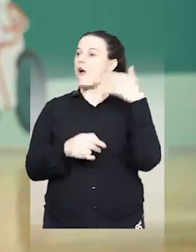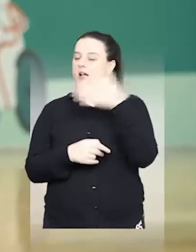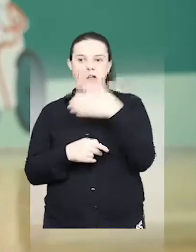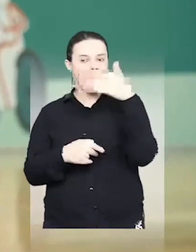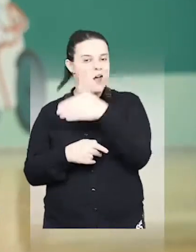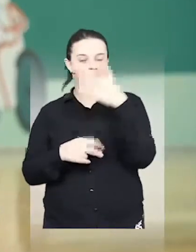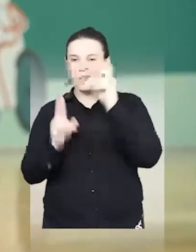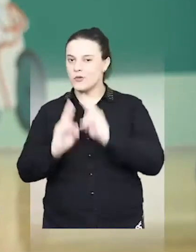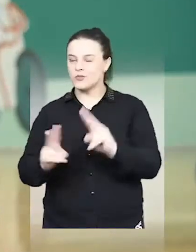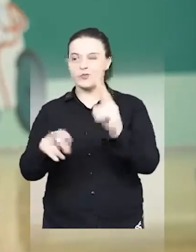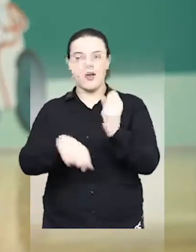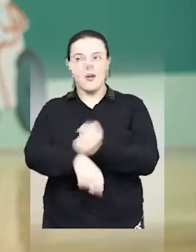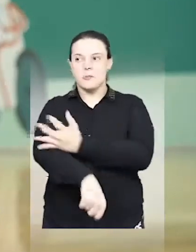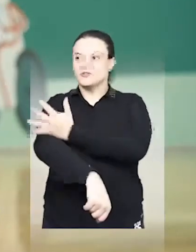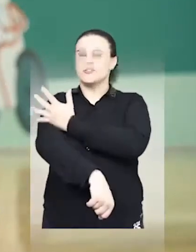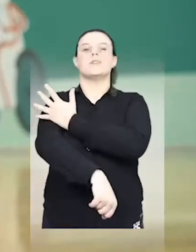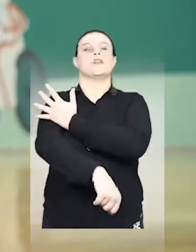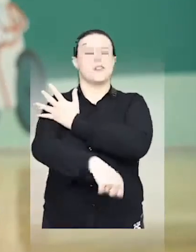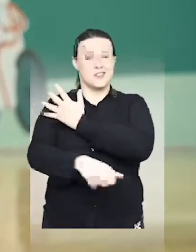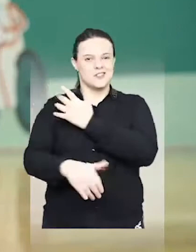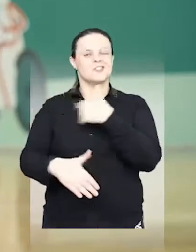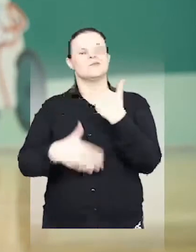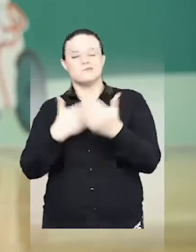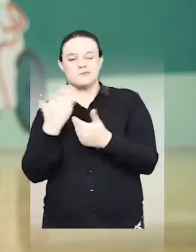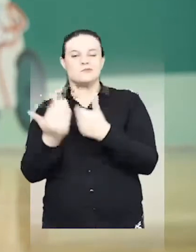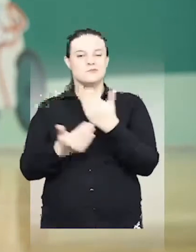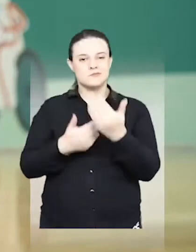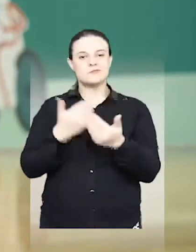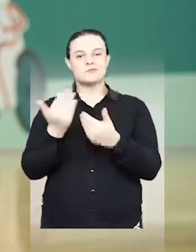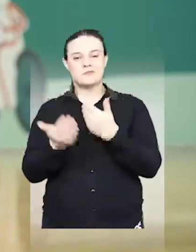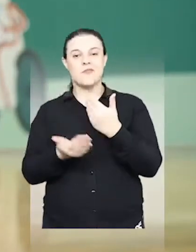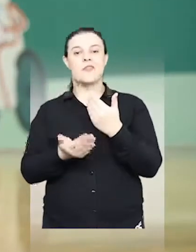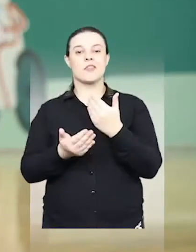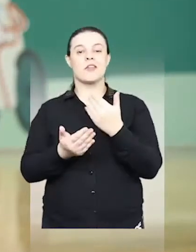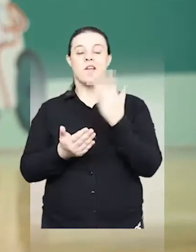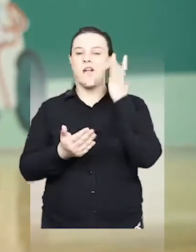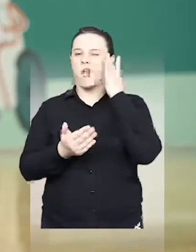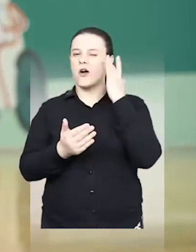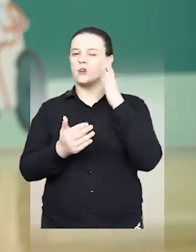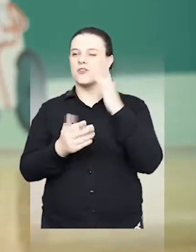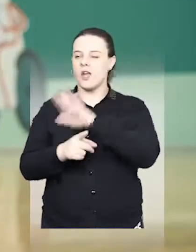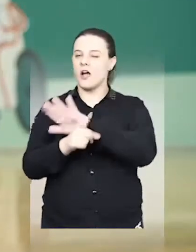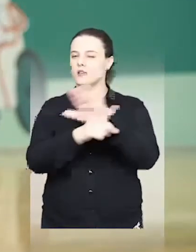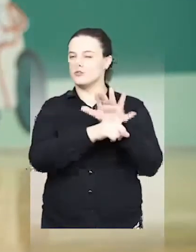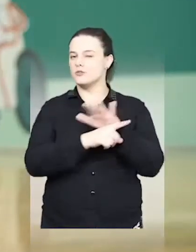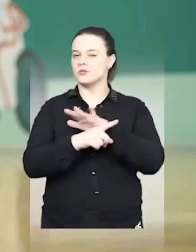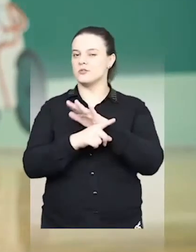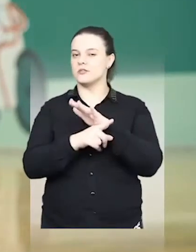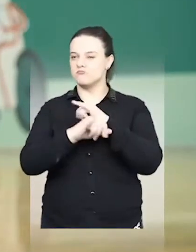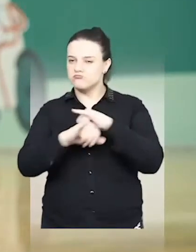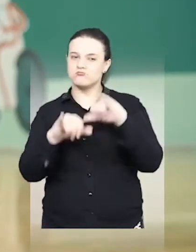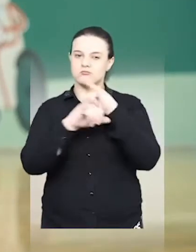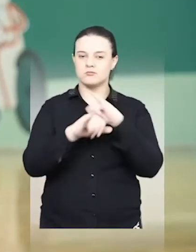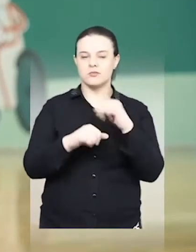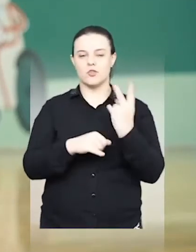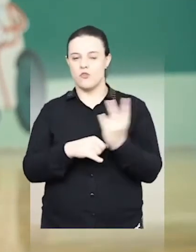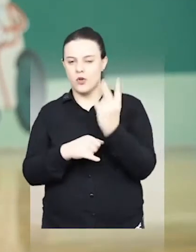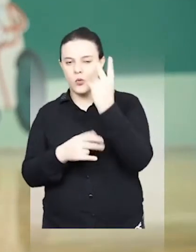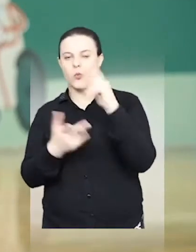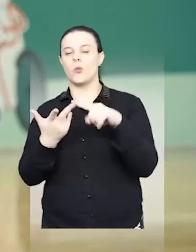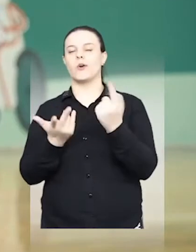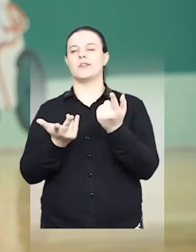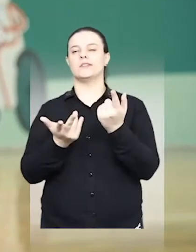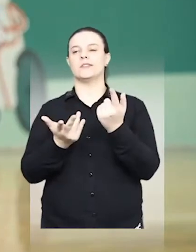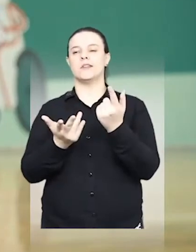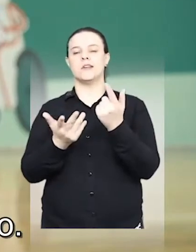vir em todos, é algo muito emocionante. Então, eu acho que contribui nesse sentido, assim, na questão dos